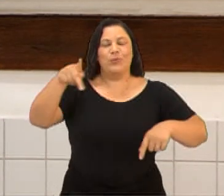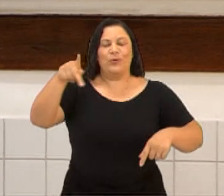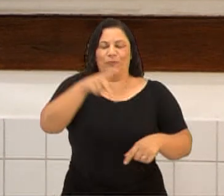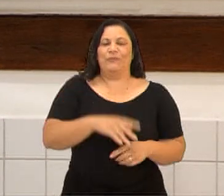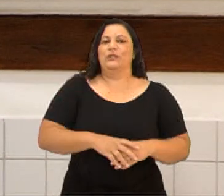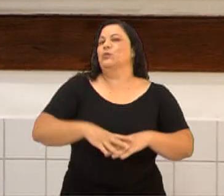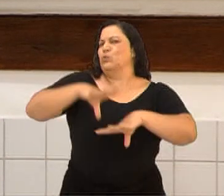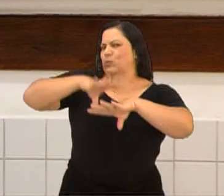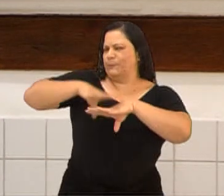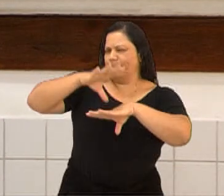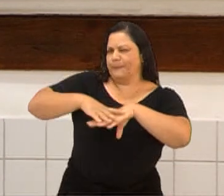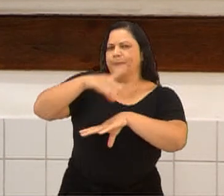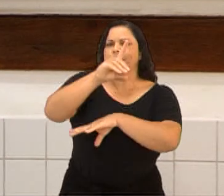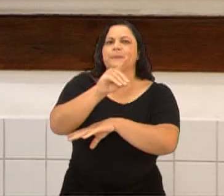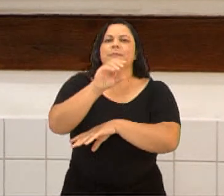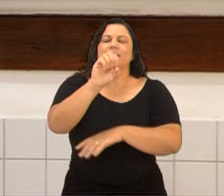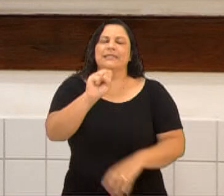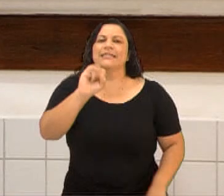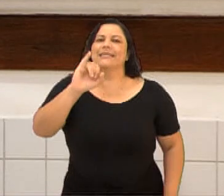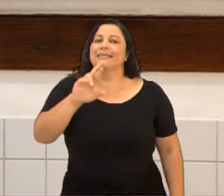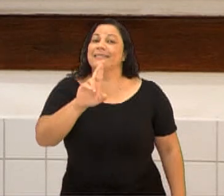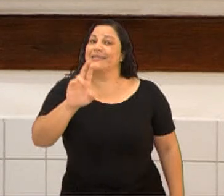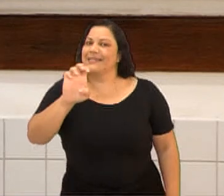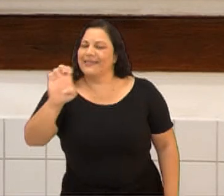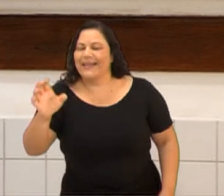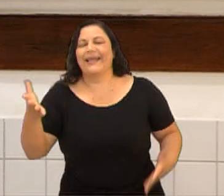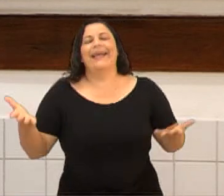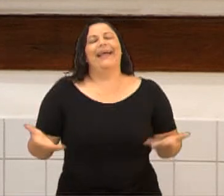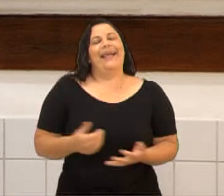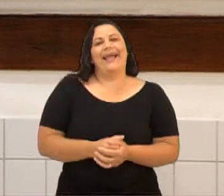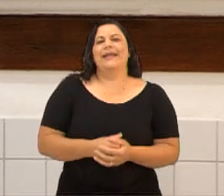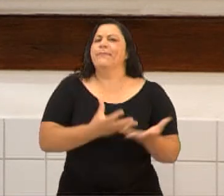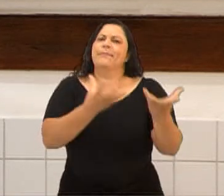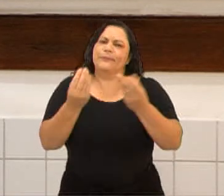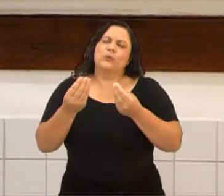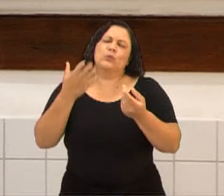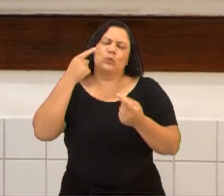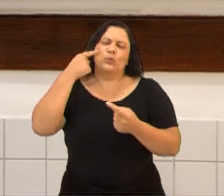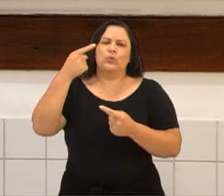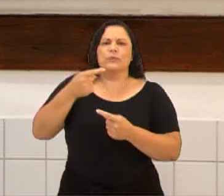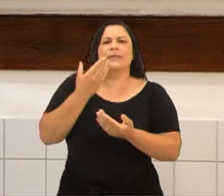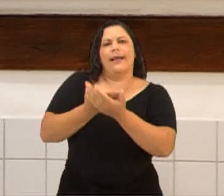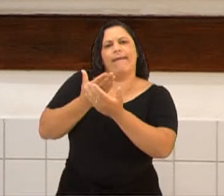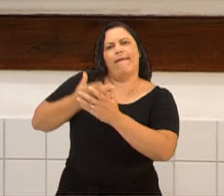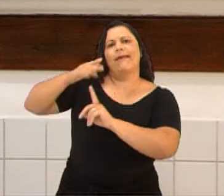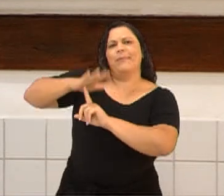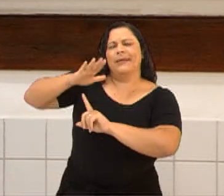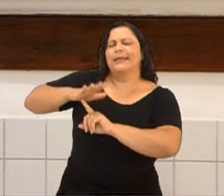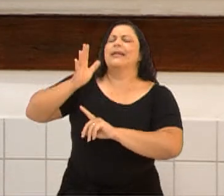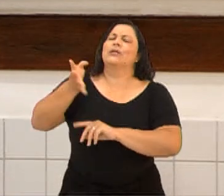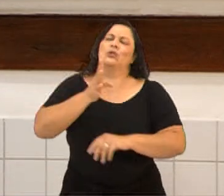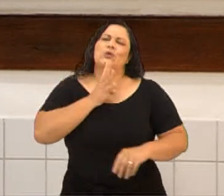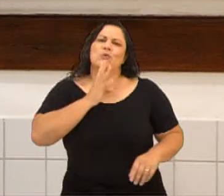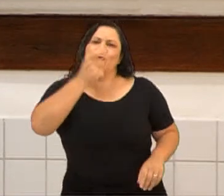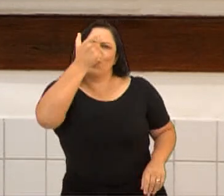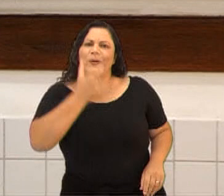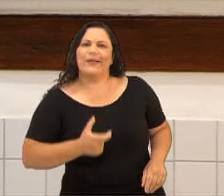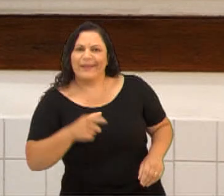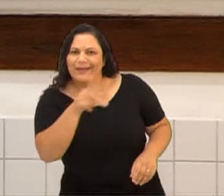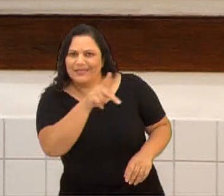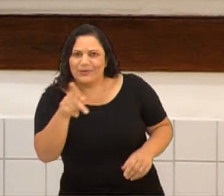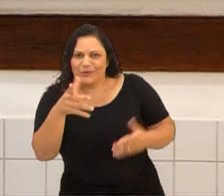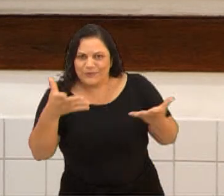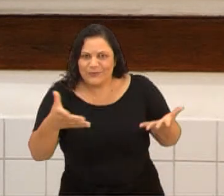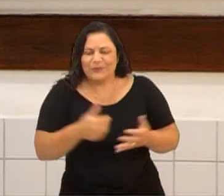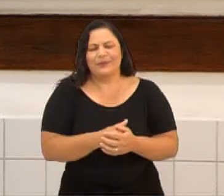Desirê, professora de matemática. Muitos que já estão acompanhando a aula Paraná já me conhecem, não é mesmo? Alguns, não